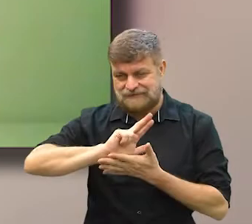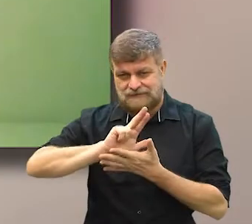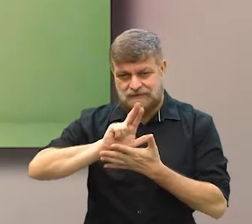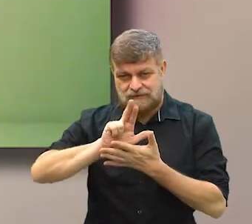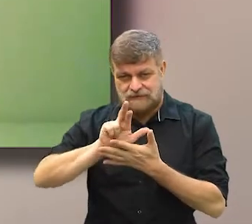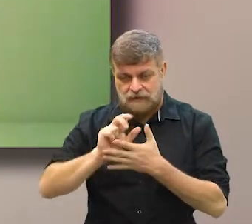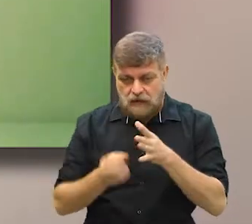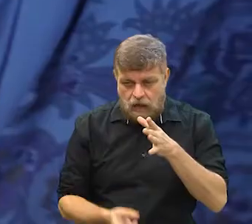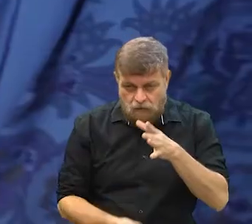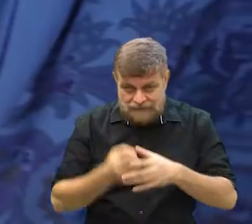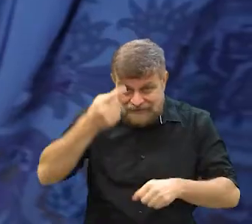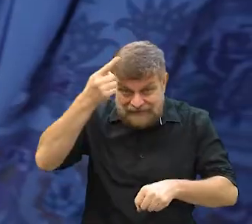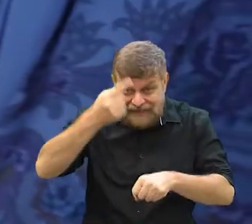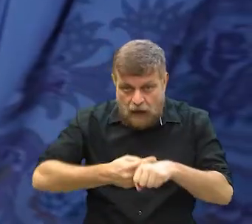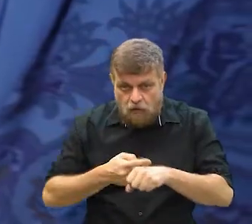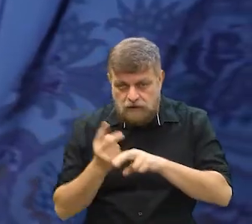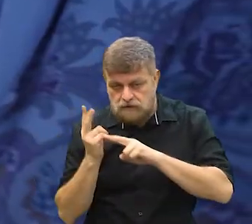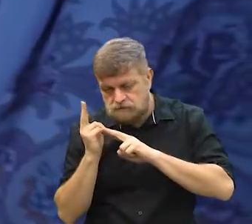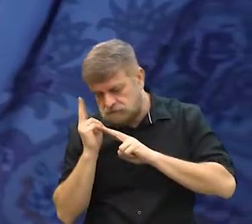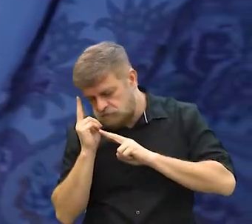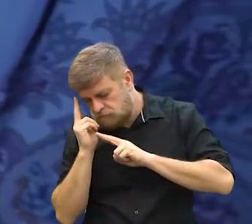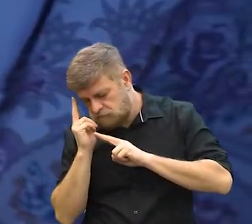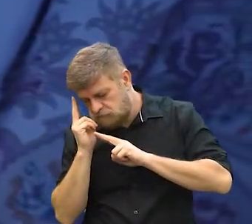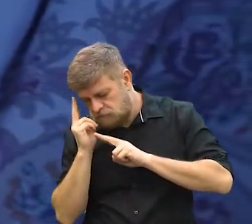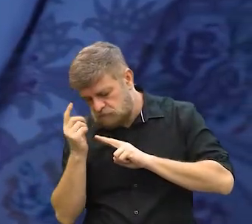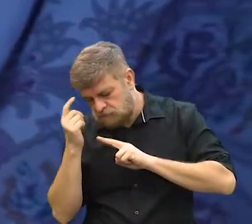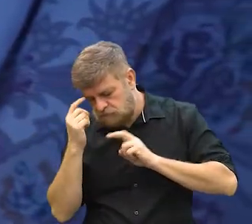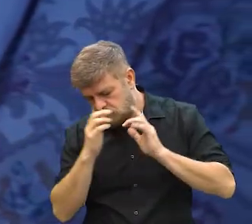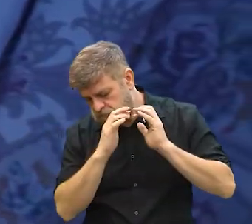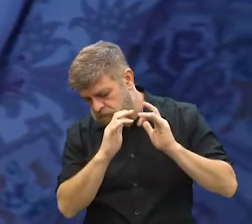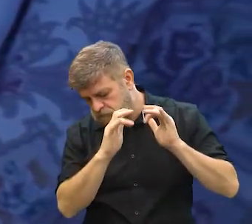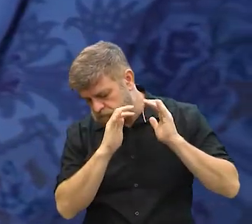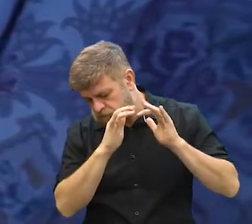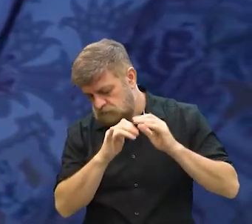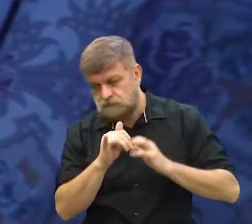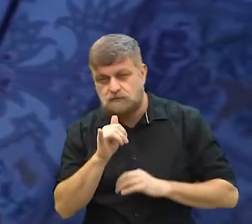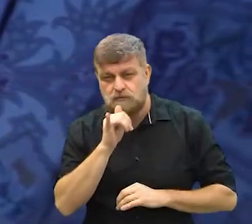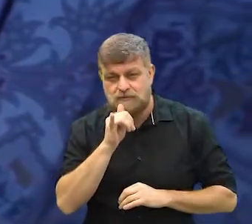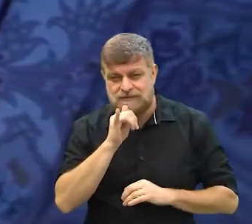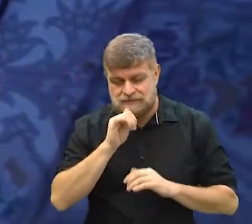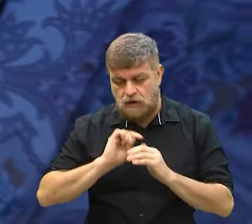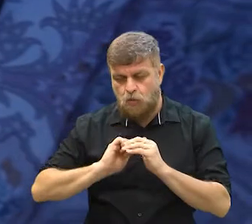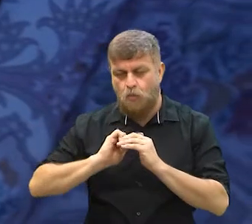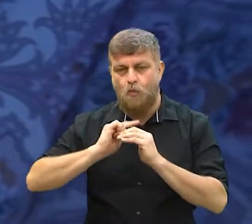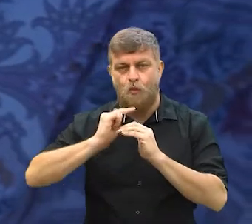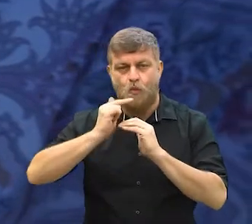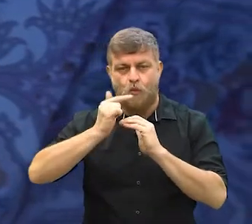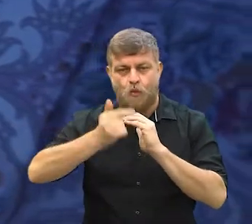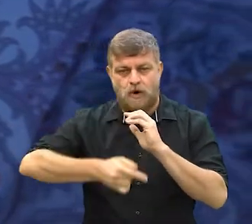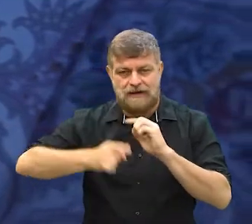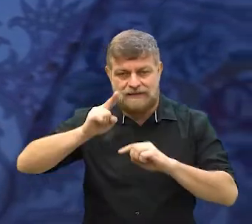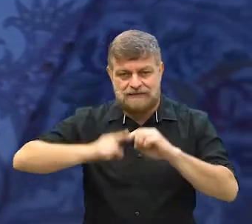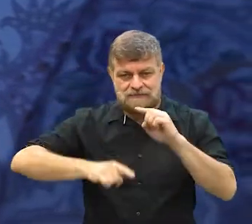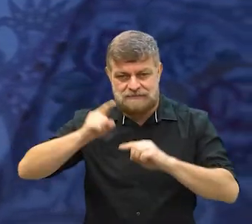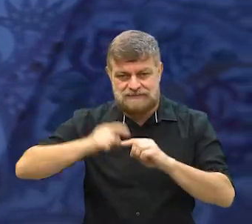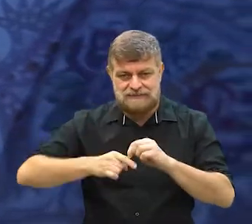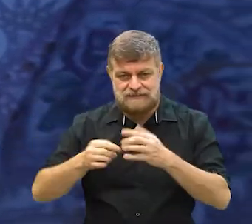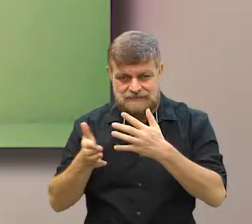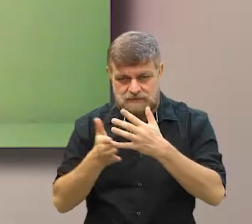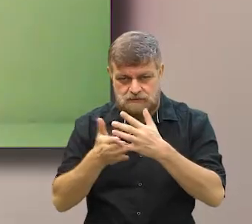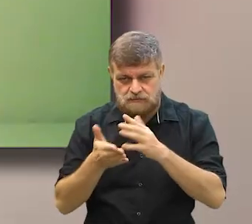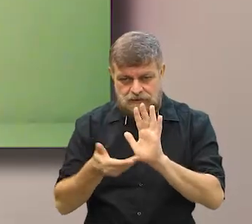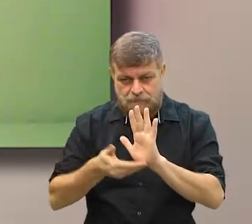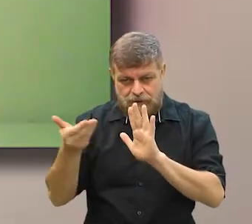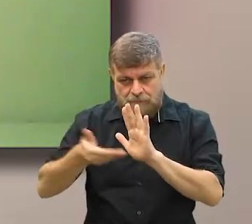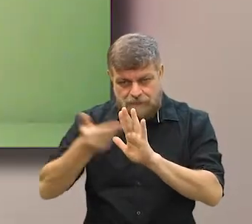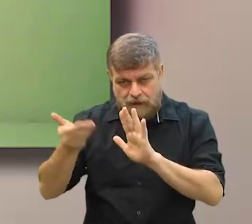que só acontecem durante o sono. Um exemplo é esse, da drenagem das substâncias tóxicas. O